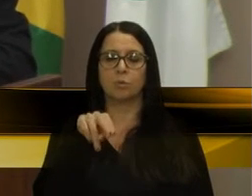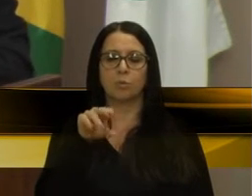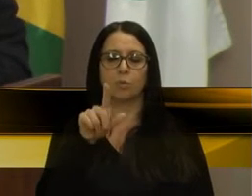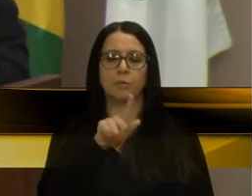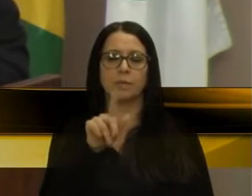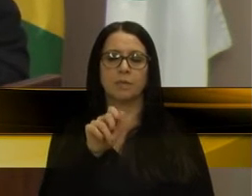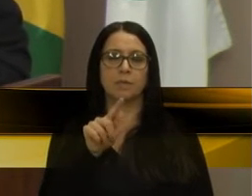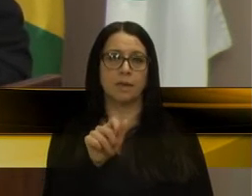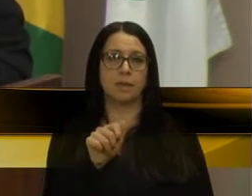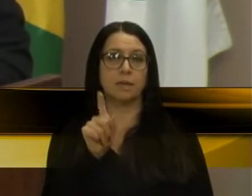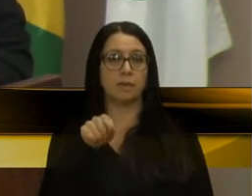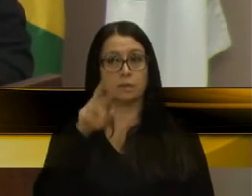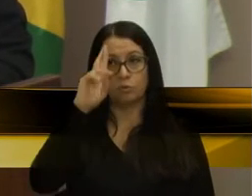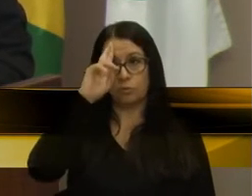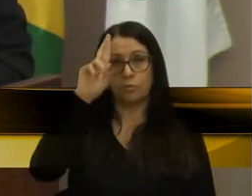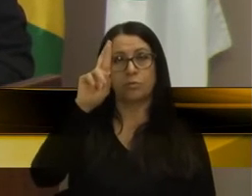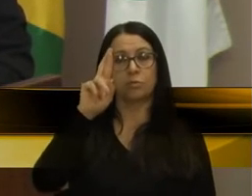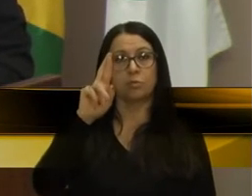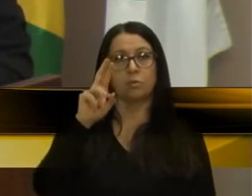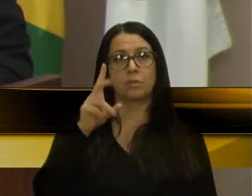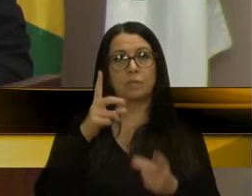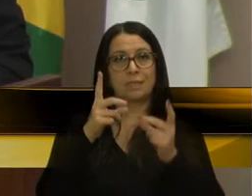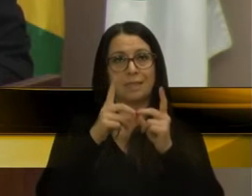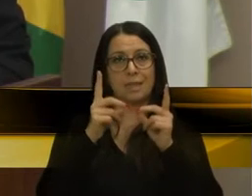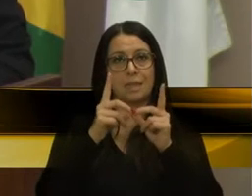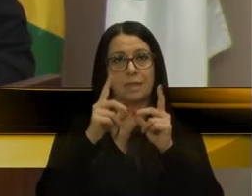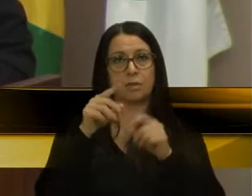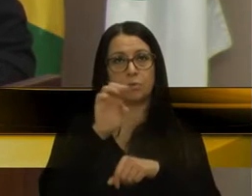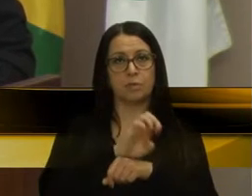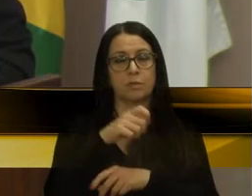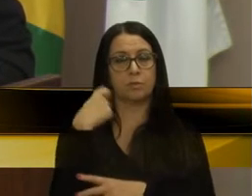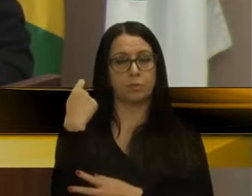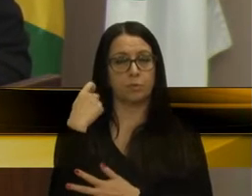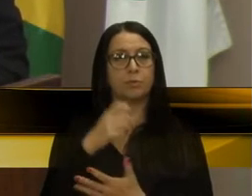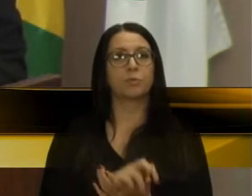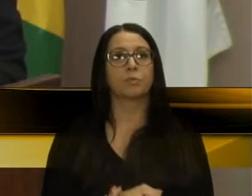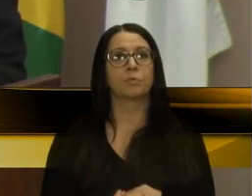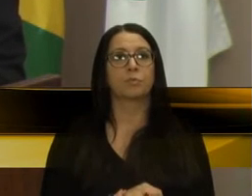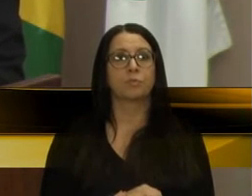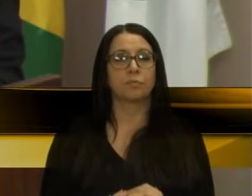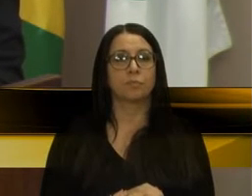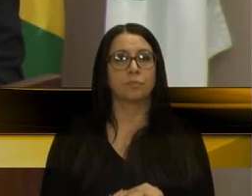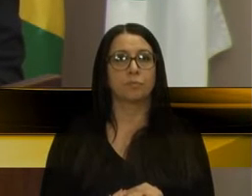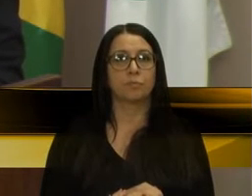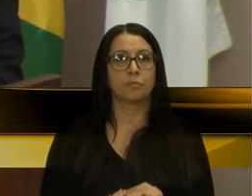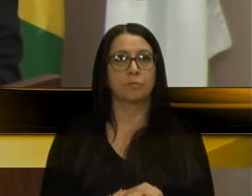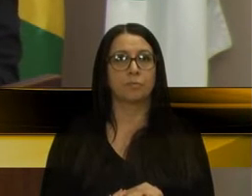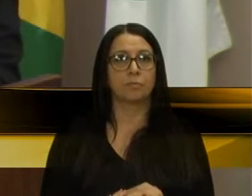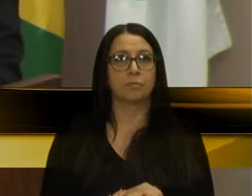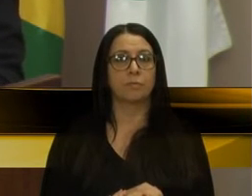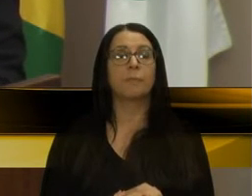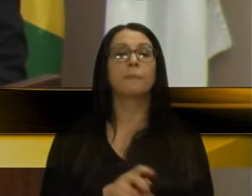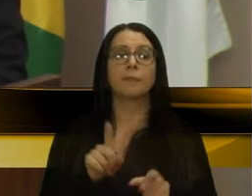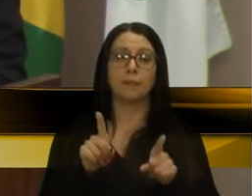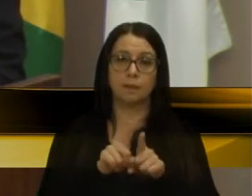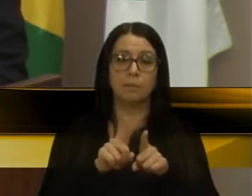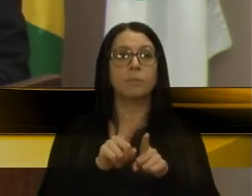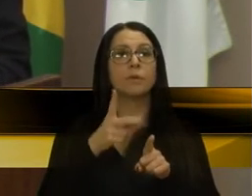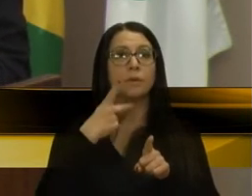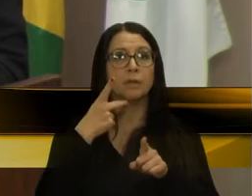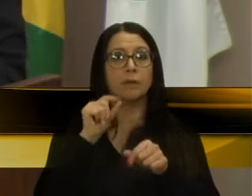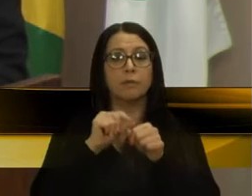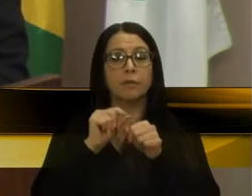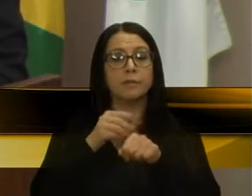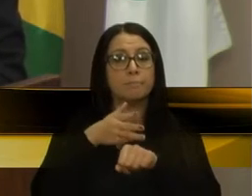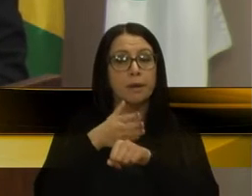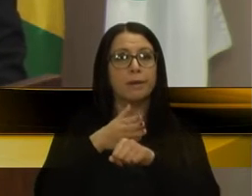é diretora do DETRAN, no estado do Rio Grande do Sul. E também ela faz